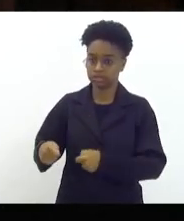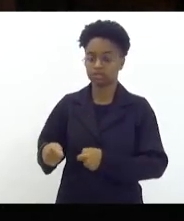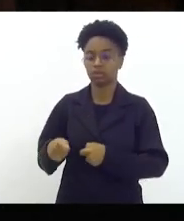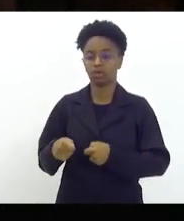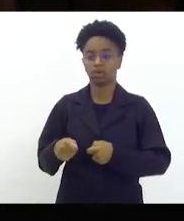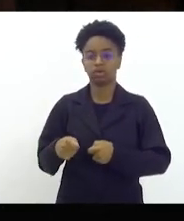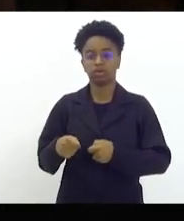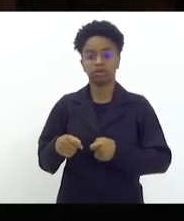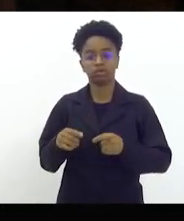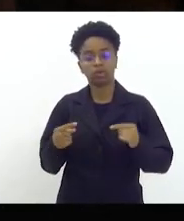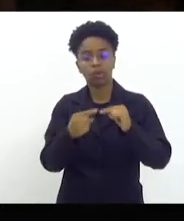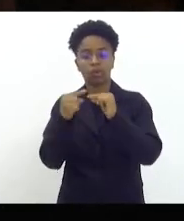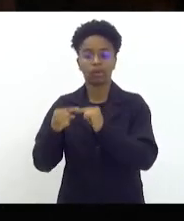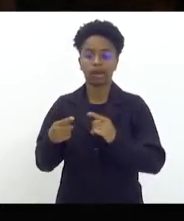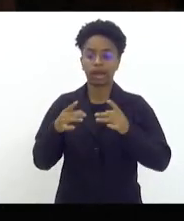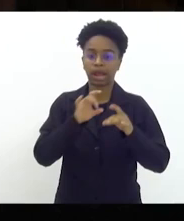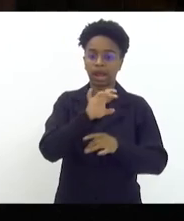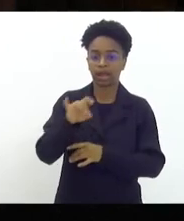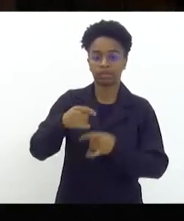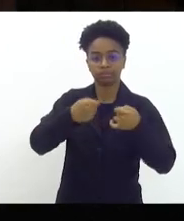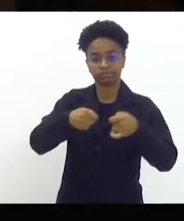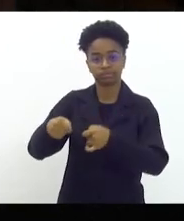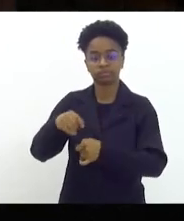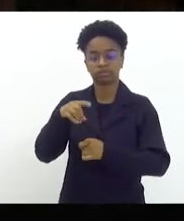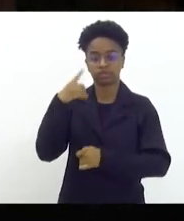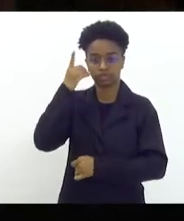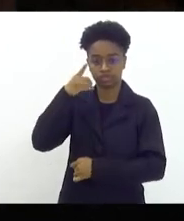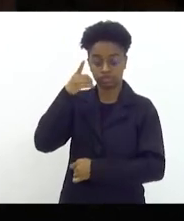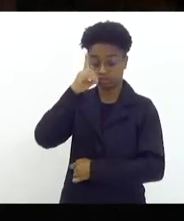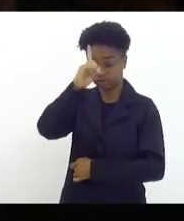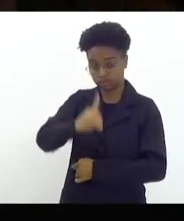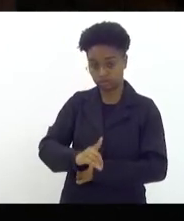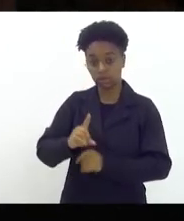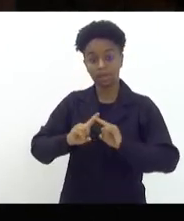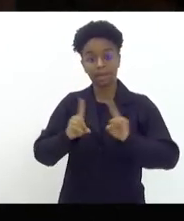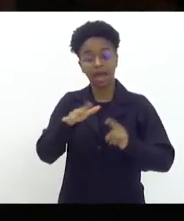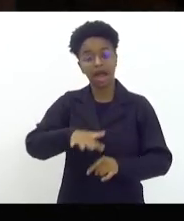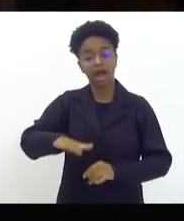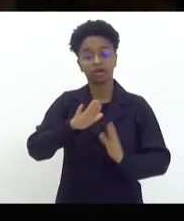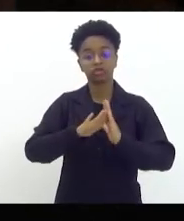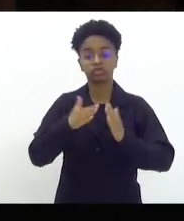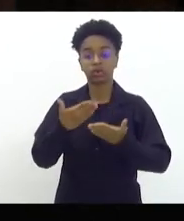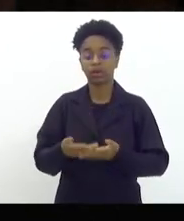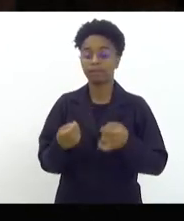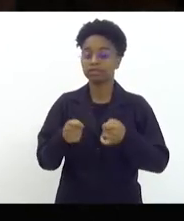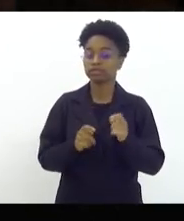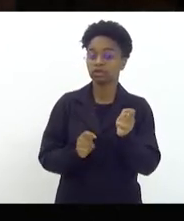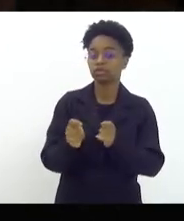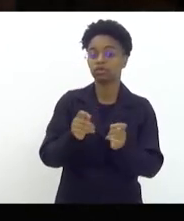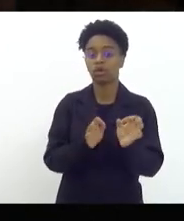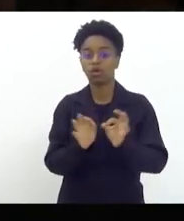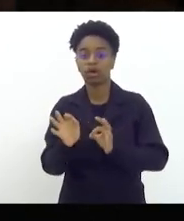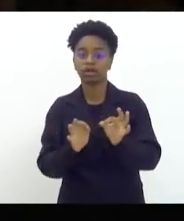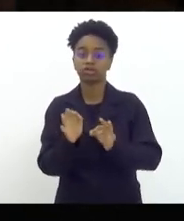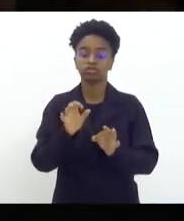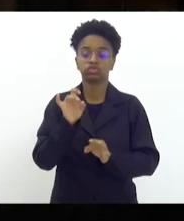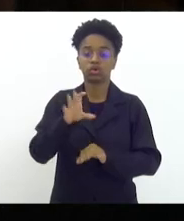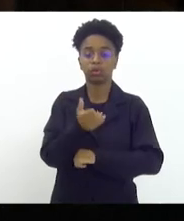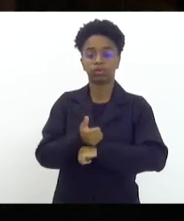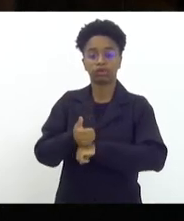a demanda dos diretores e das diretoras o ambiente escolar deve ser conduzido pelas profissionais de educação